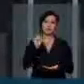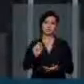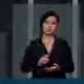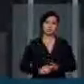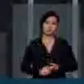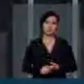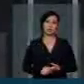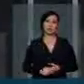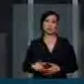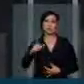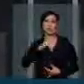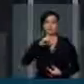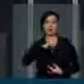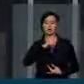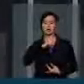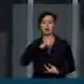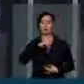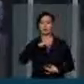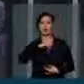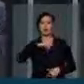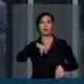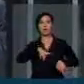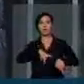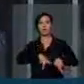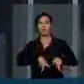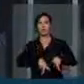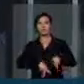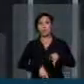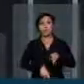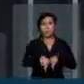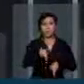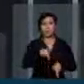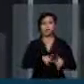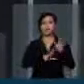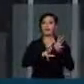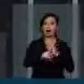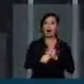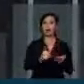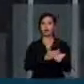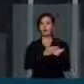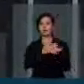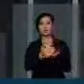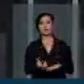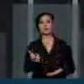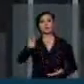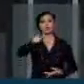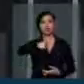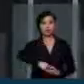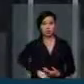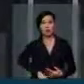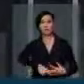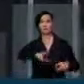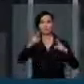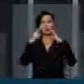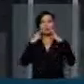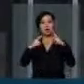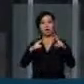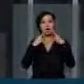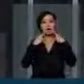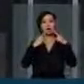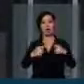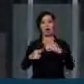nova onda que surgirá certamente, ela surgirá da seguinte forma: se o povo sabe